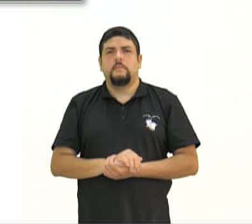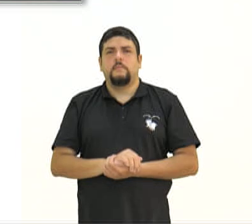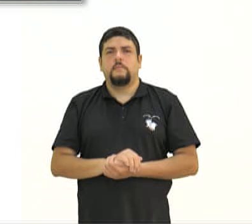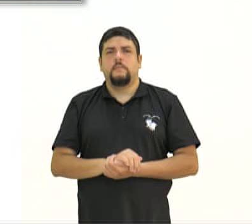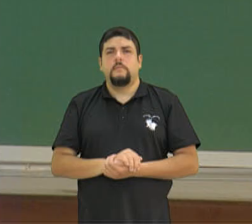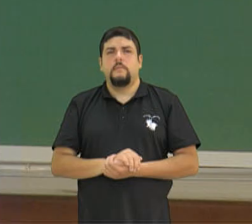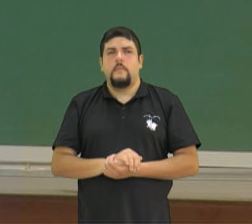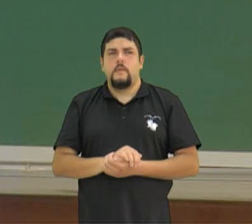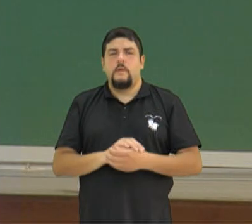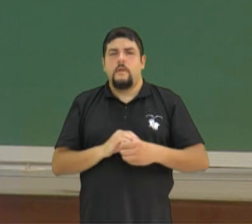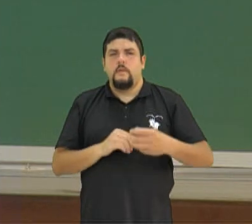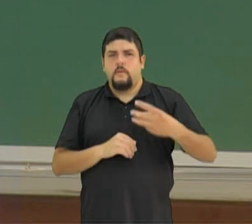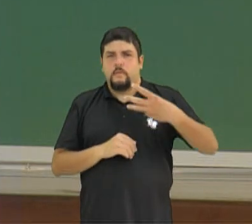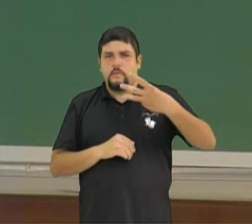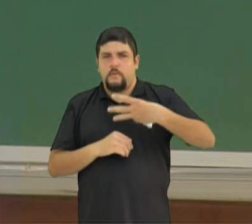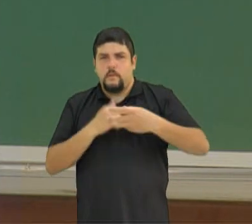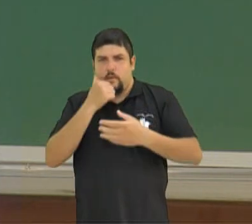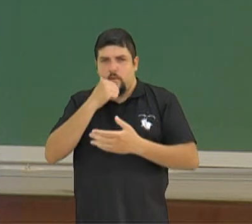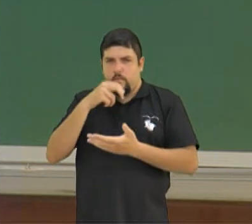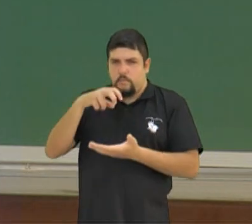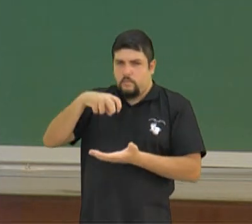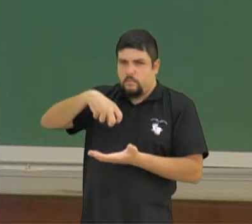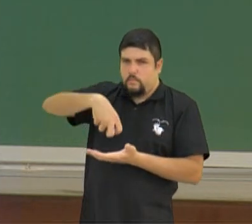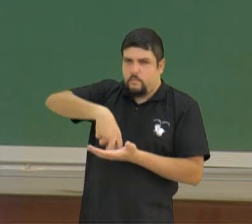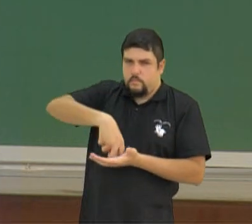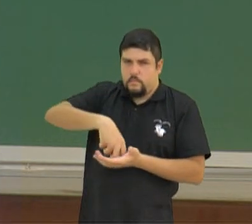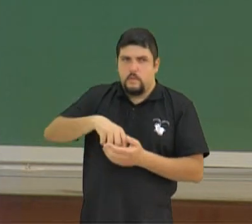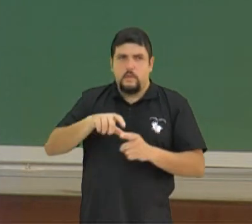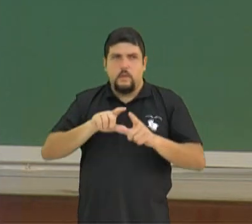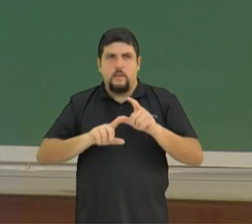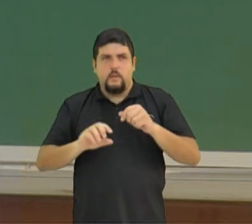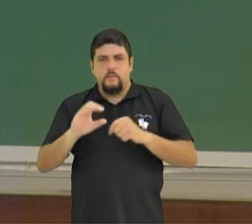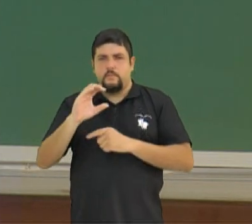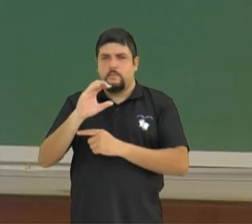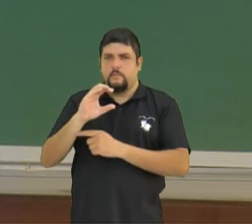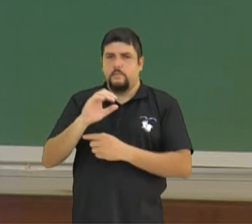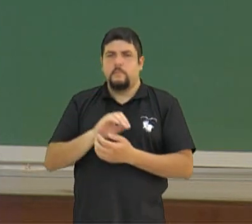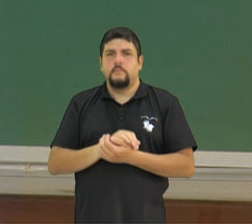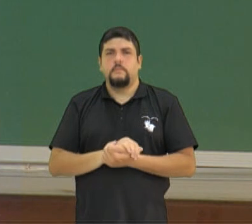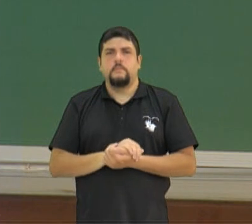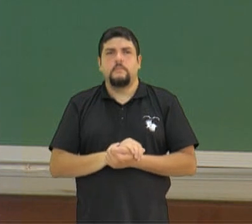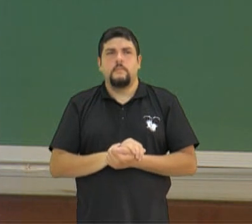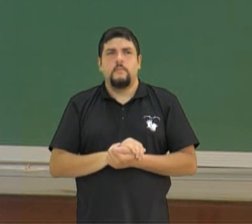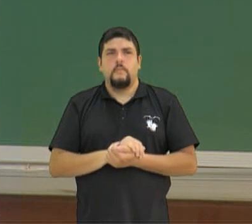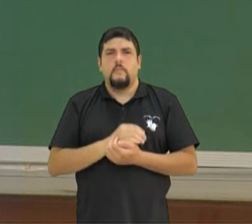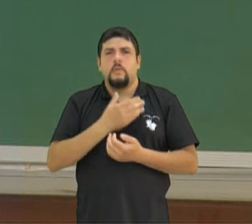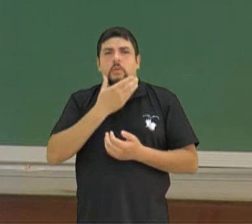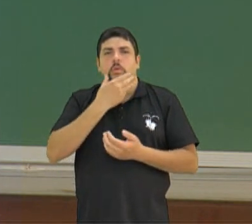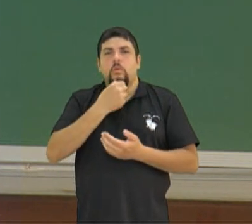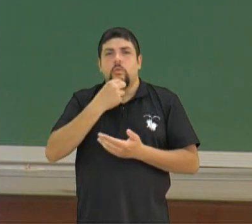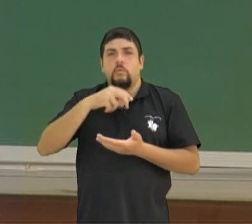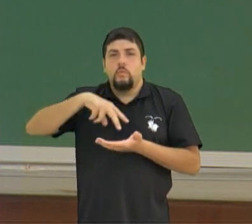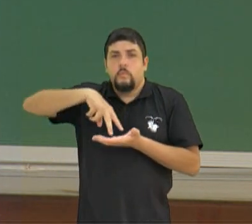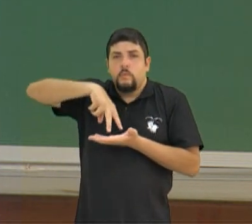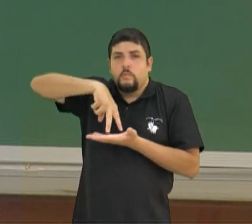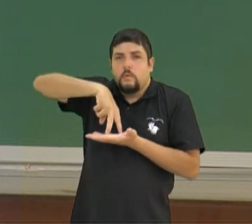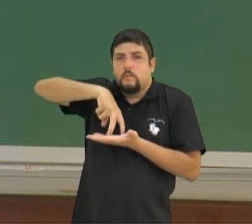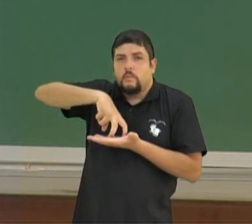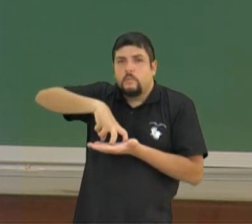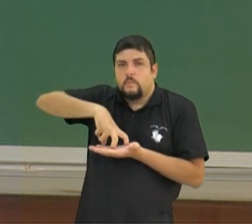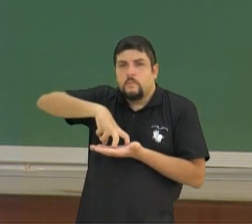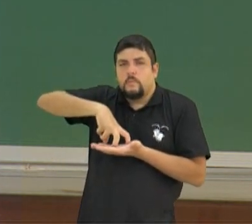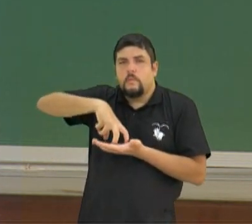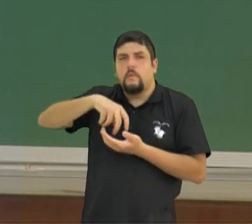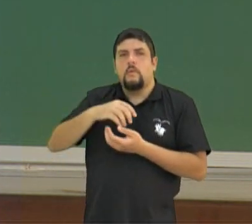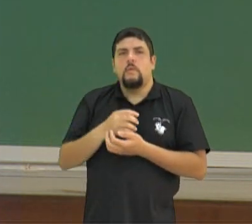C, arrodillar-se, está de joelhos. E el hombre está acá, relacionado com la